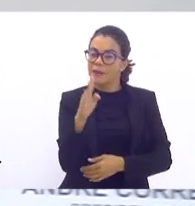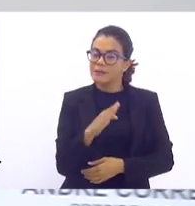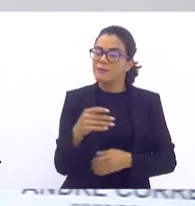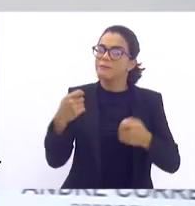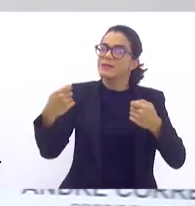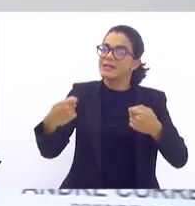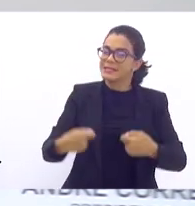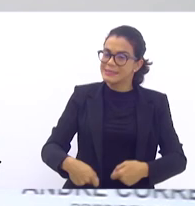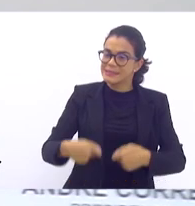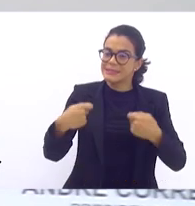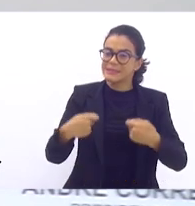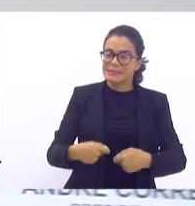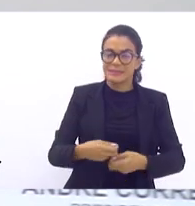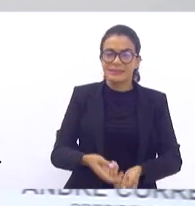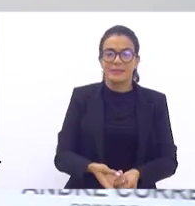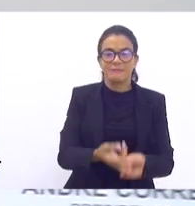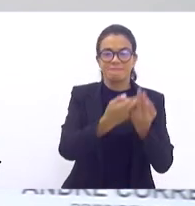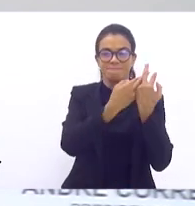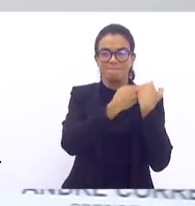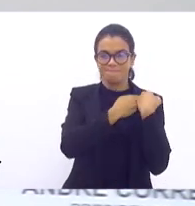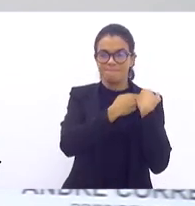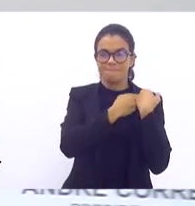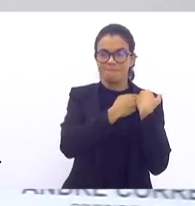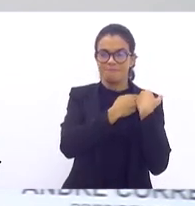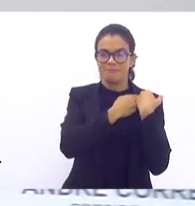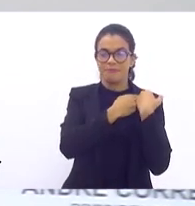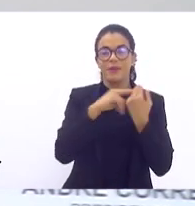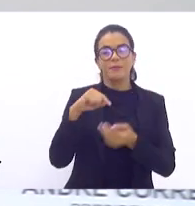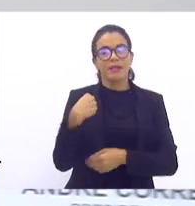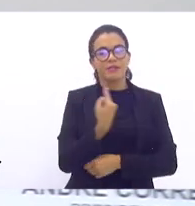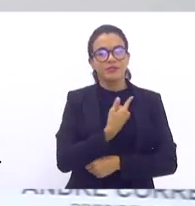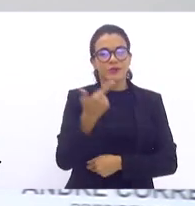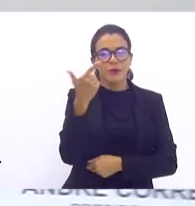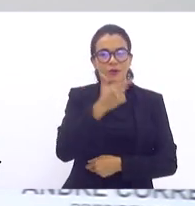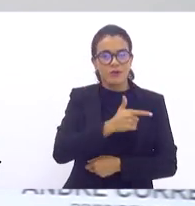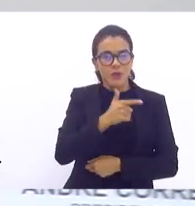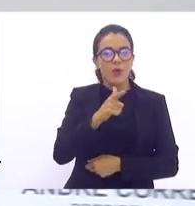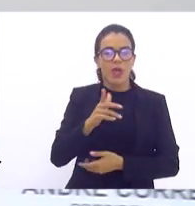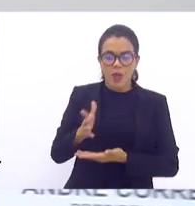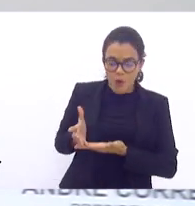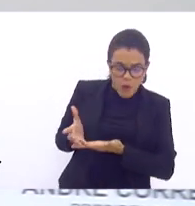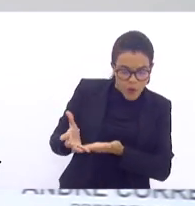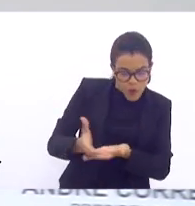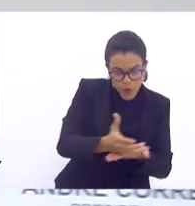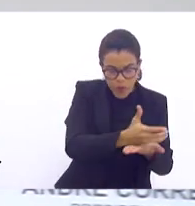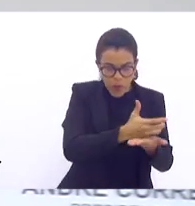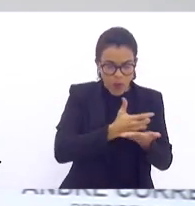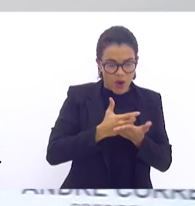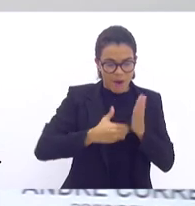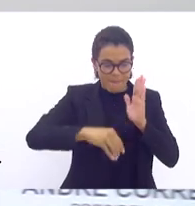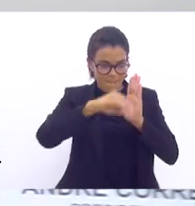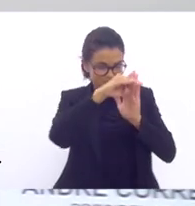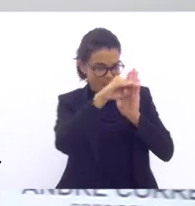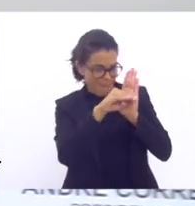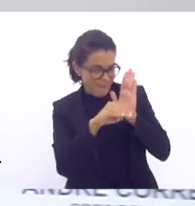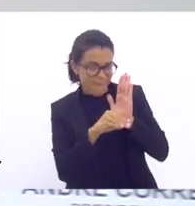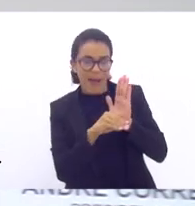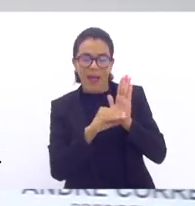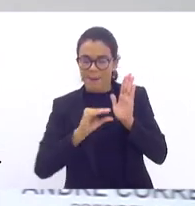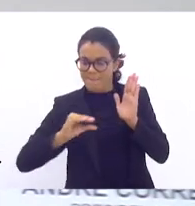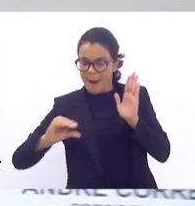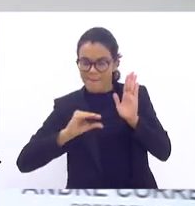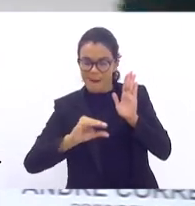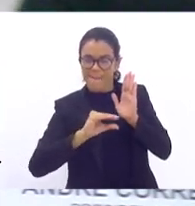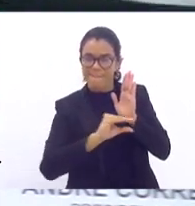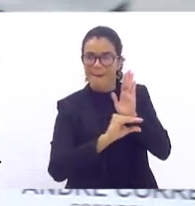se responsabilizar para que a gente possa inclusive ter um orçamento que dê melhor frutos para o povo brasileiro